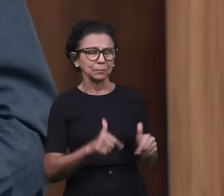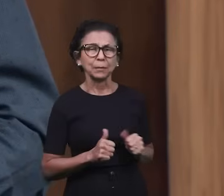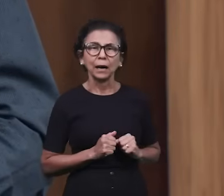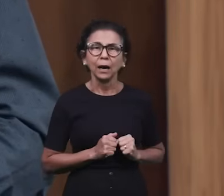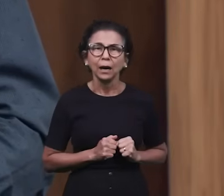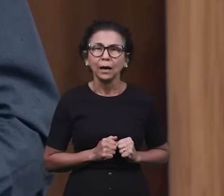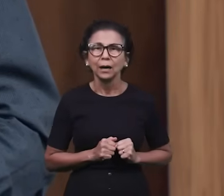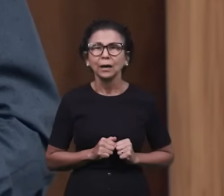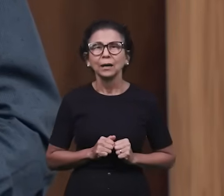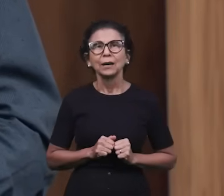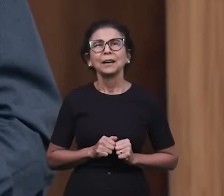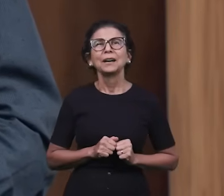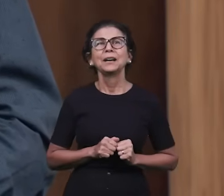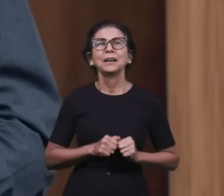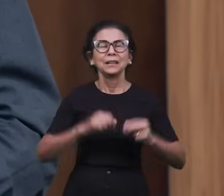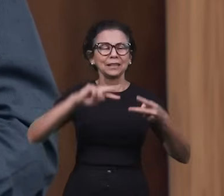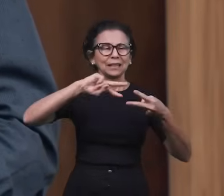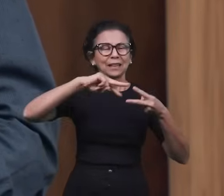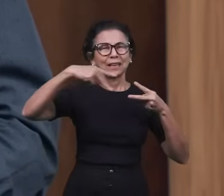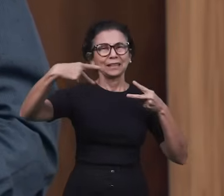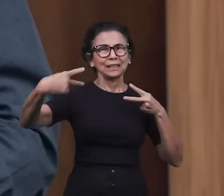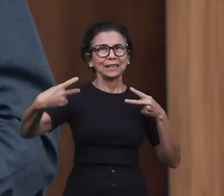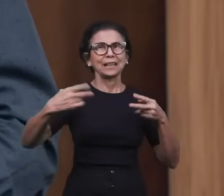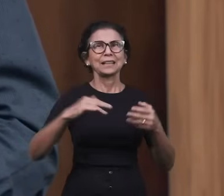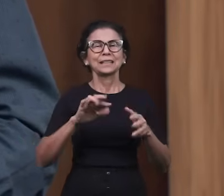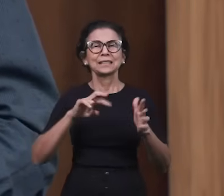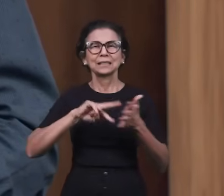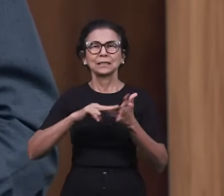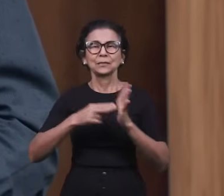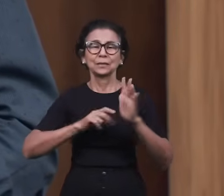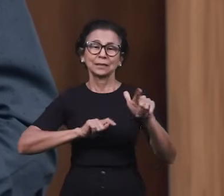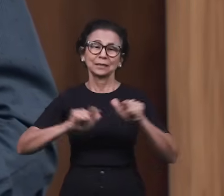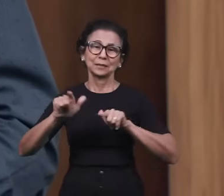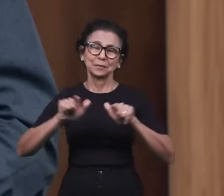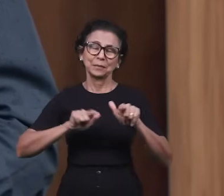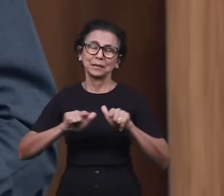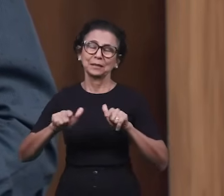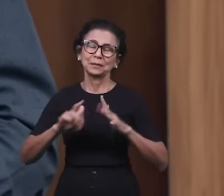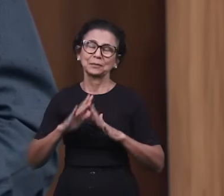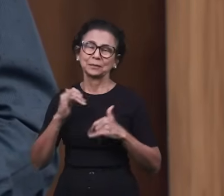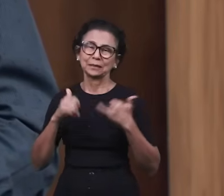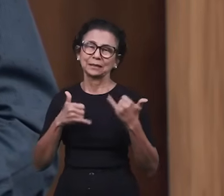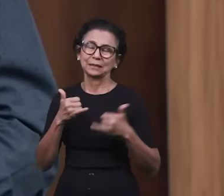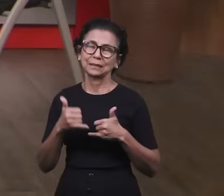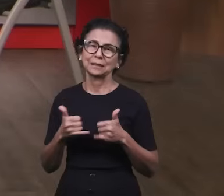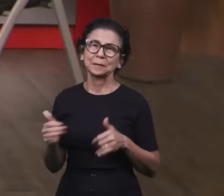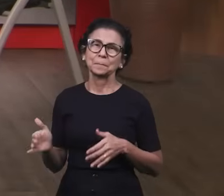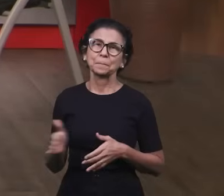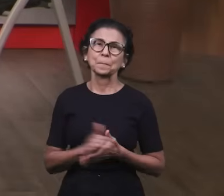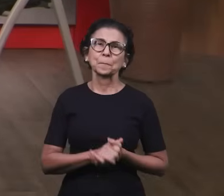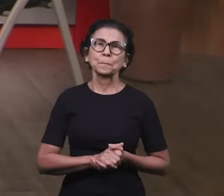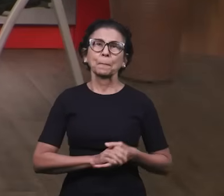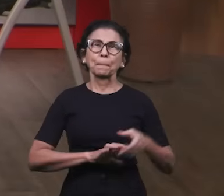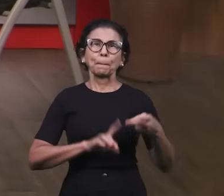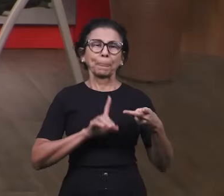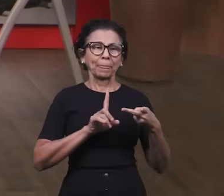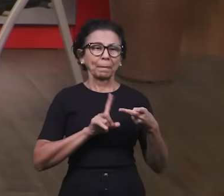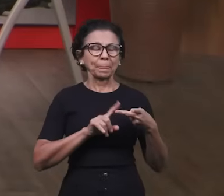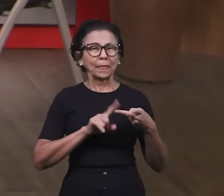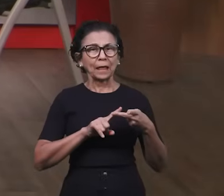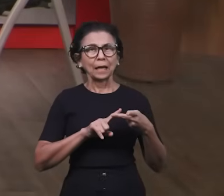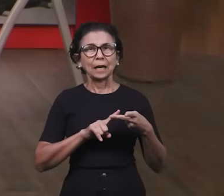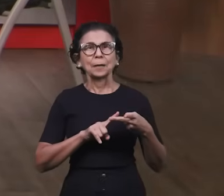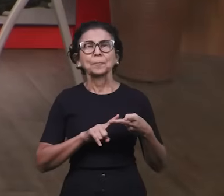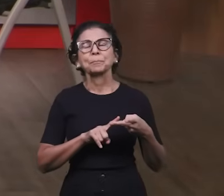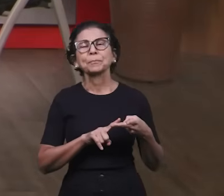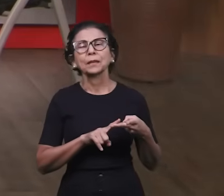nasceu, viveu aí 7 dias, 10 dias, isso, por aí. 5 a 7 dias. 5 a 7 dias. Depois